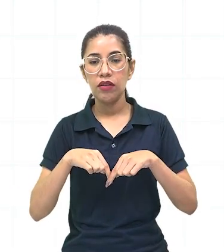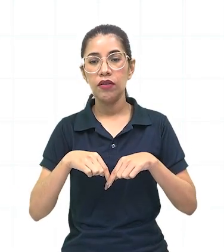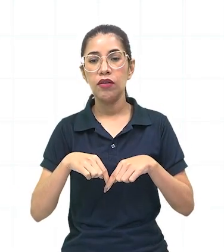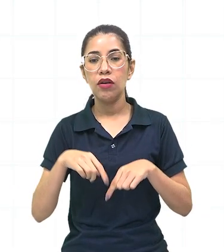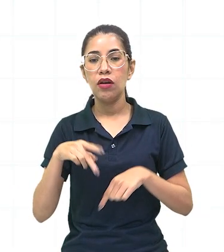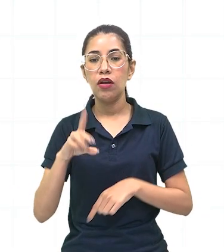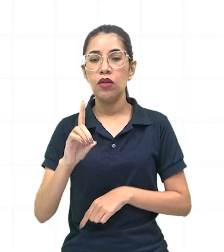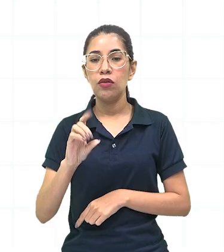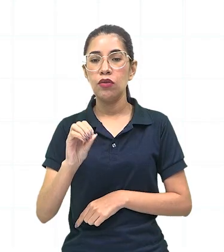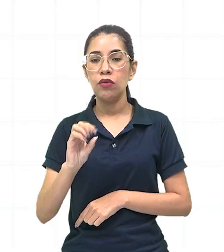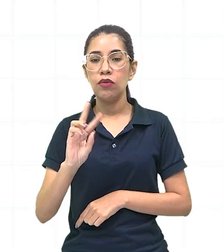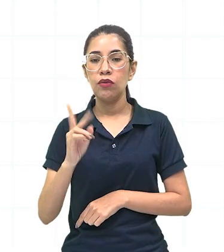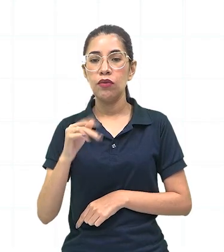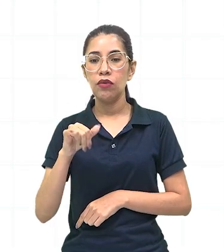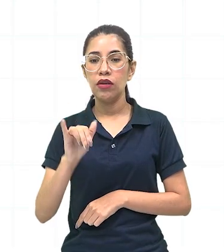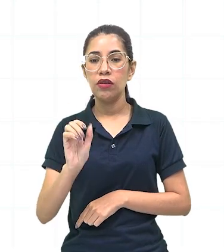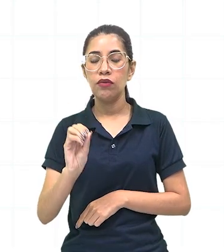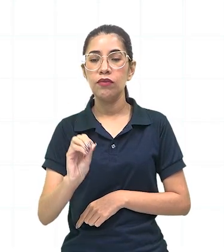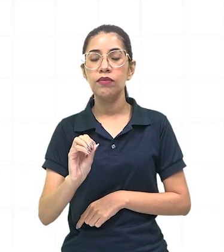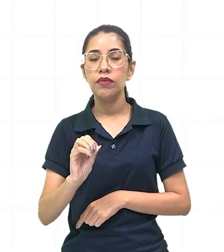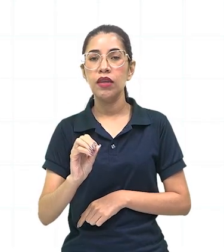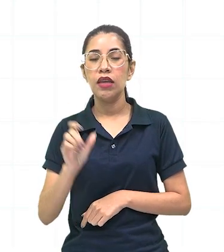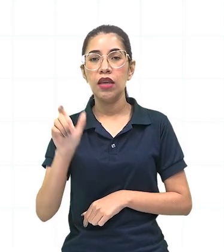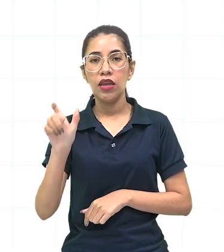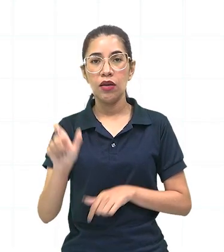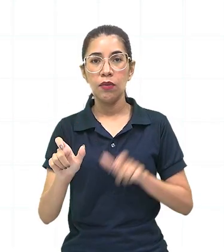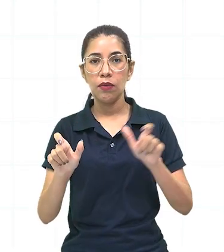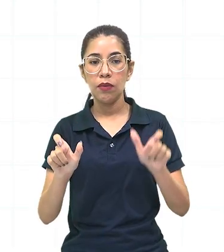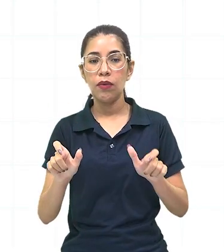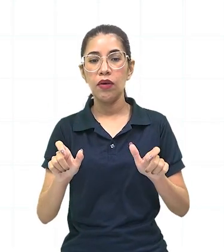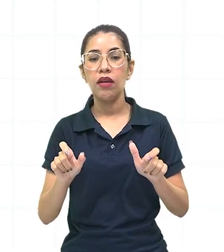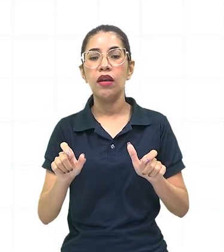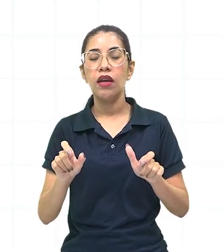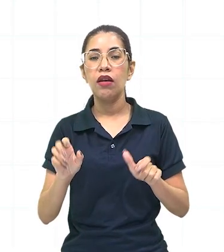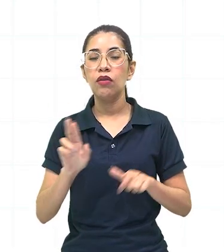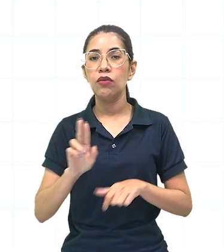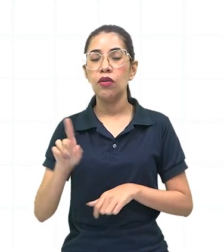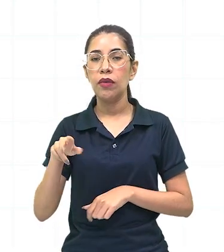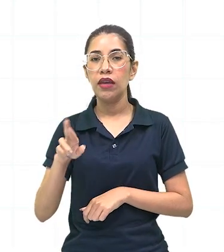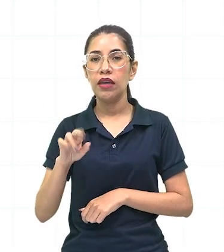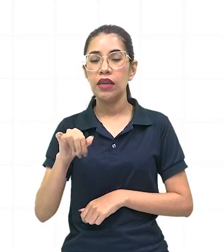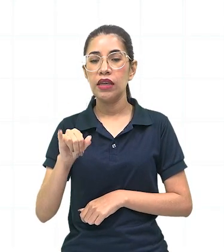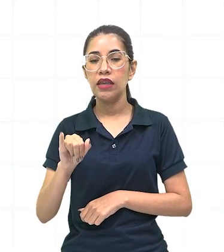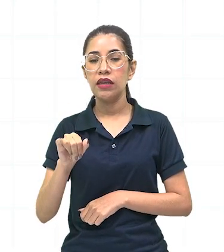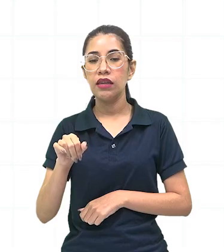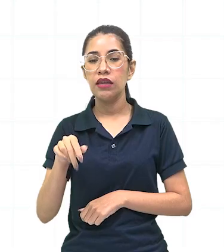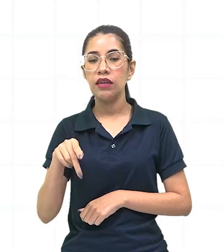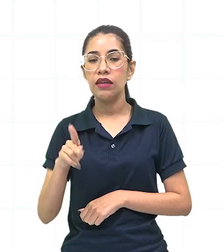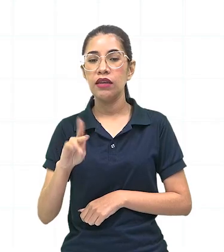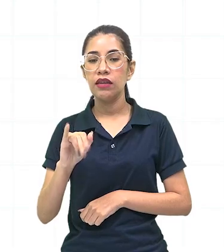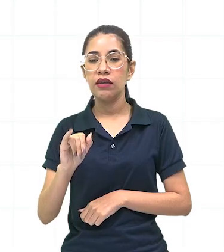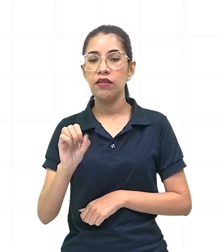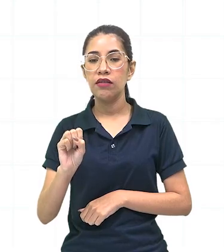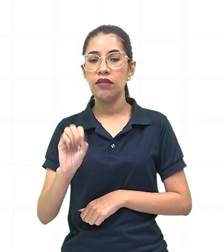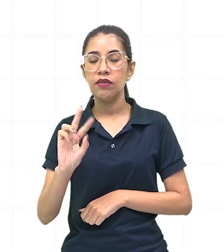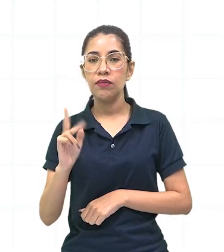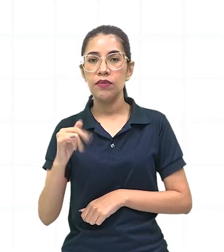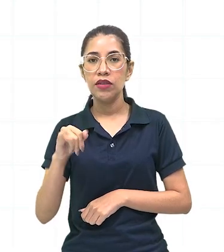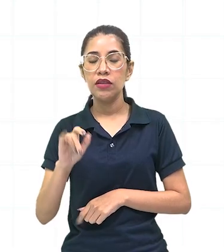do-ryo e os lutadores, conhecidos como rikishi, seguem um rigoroso conjunto de regras